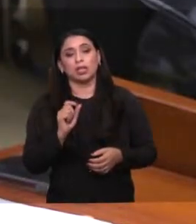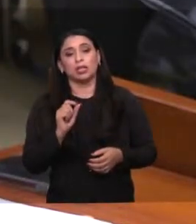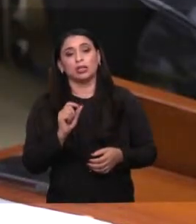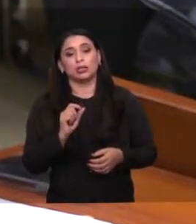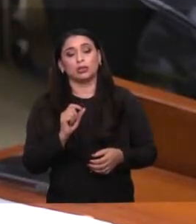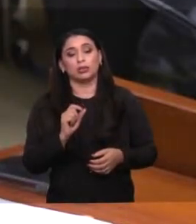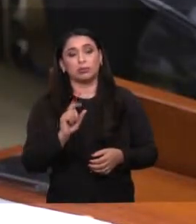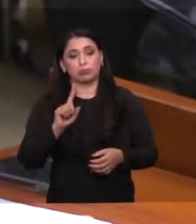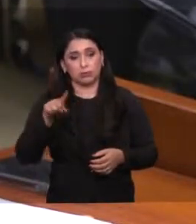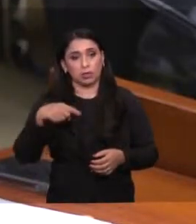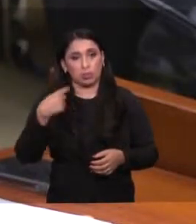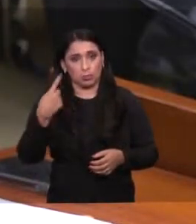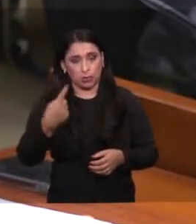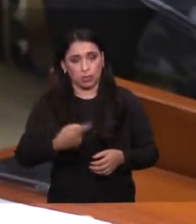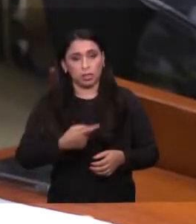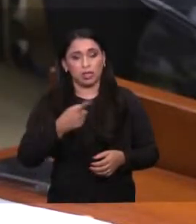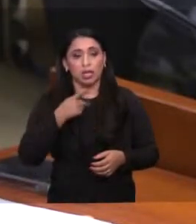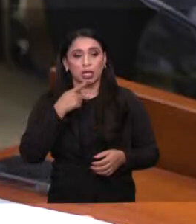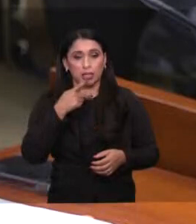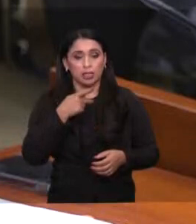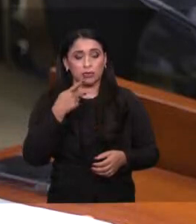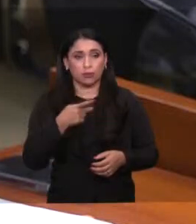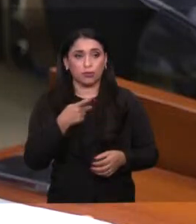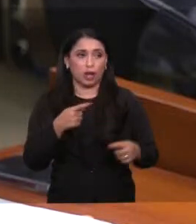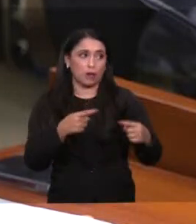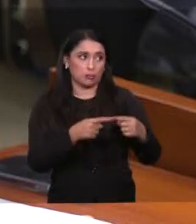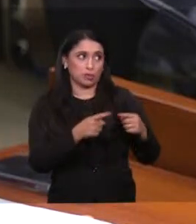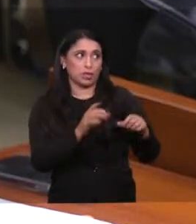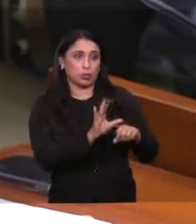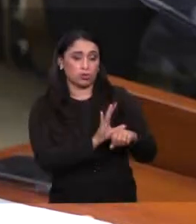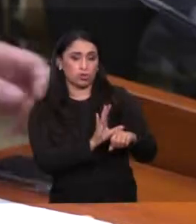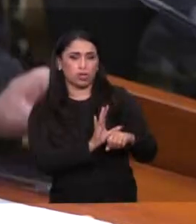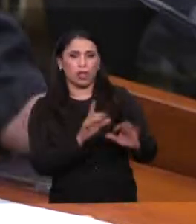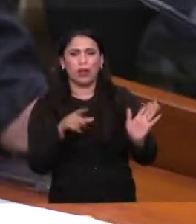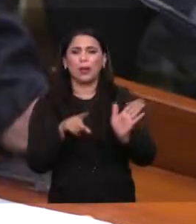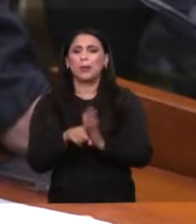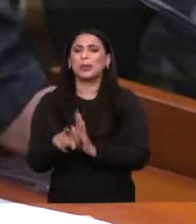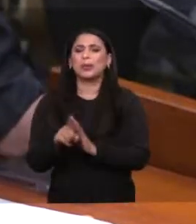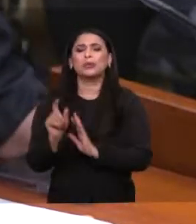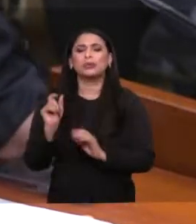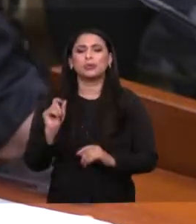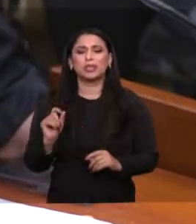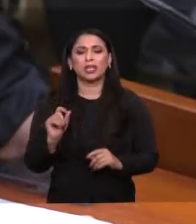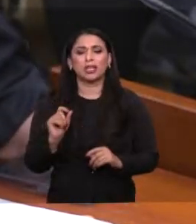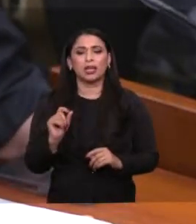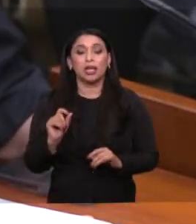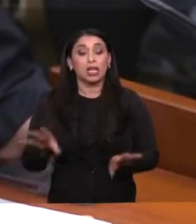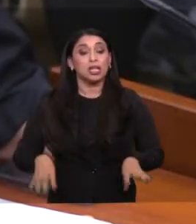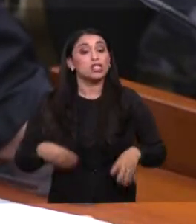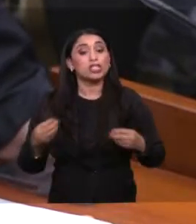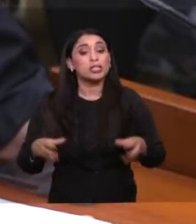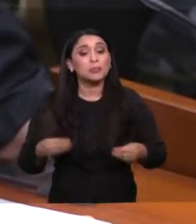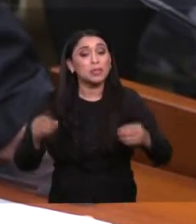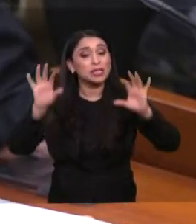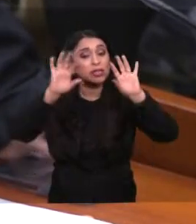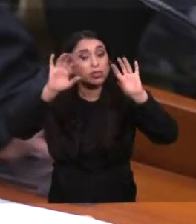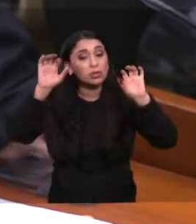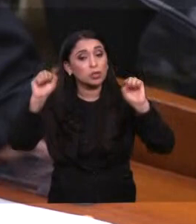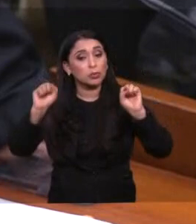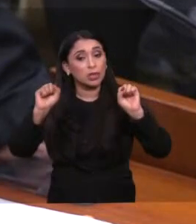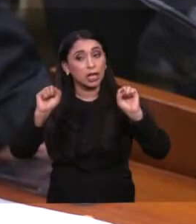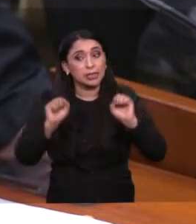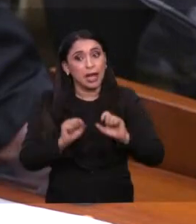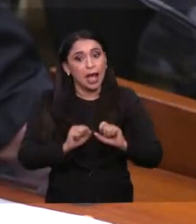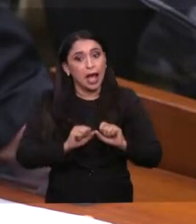suceder, que vão defender a constitucionalidade, cabe a gente perguntar o seguinte: aumenta ou não aumenta as despesas dos tribunais